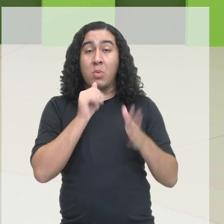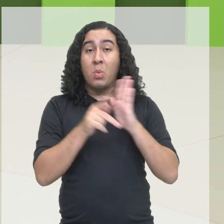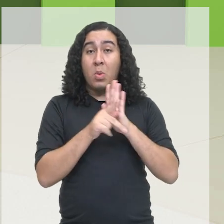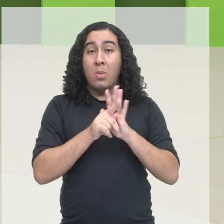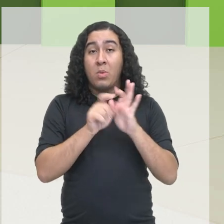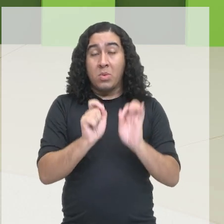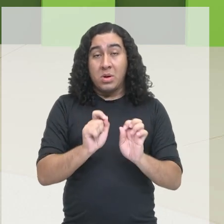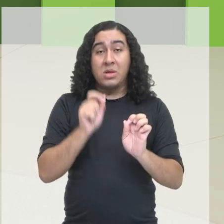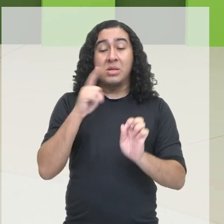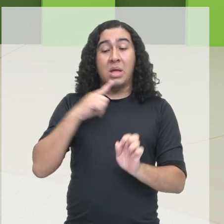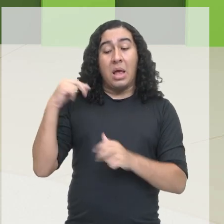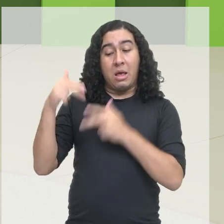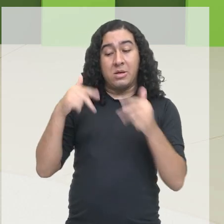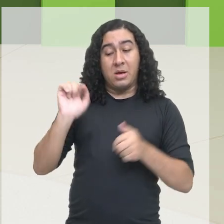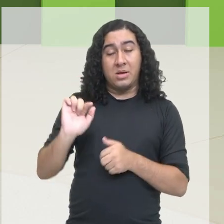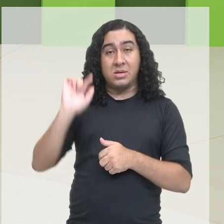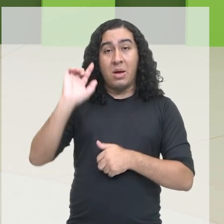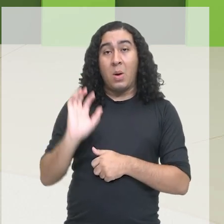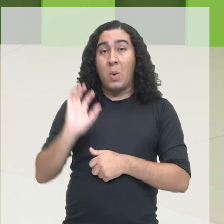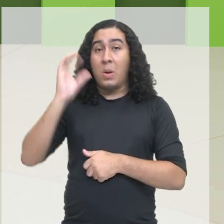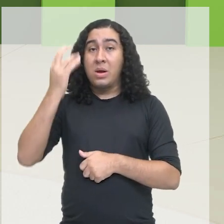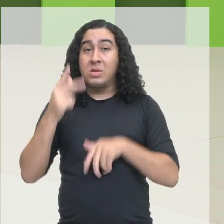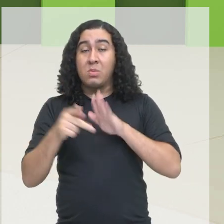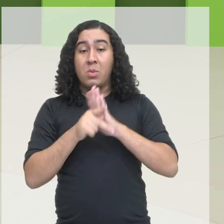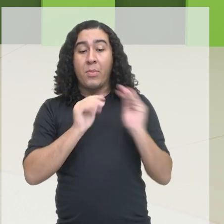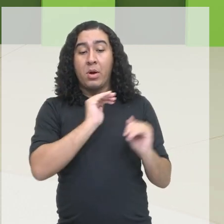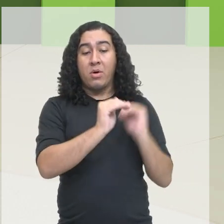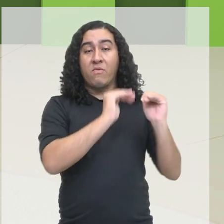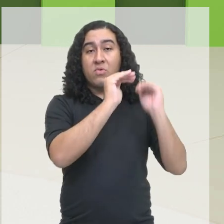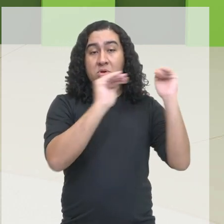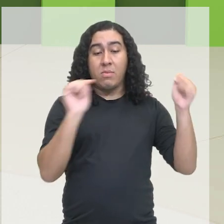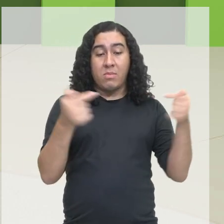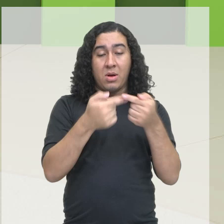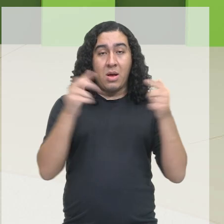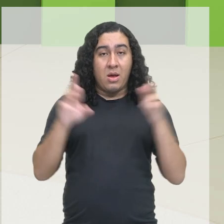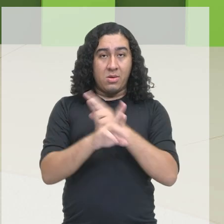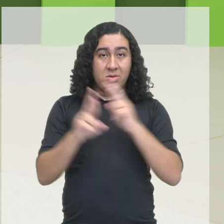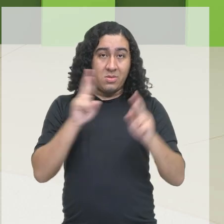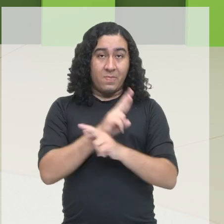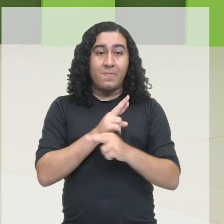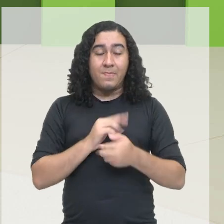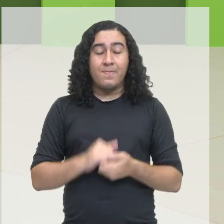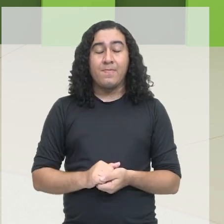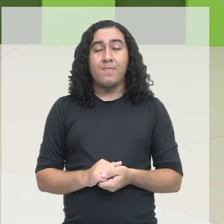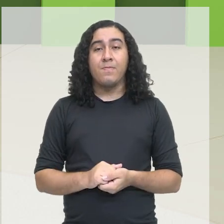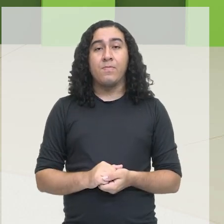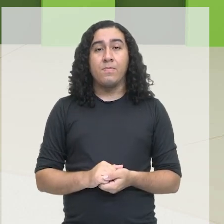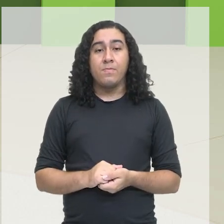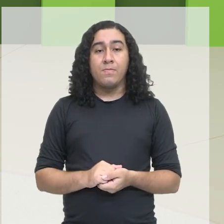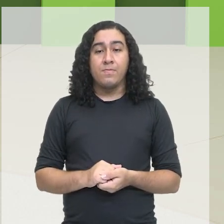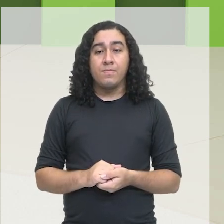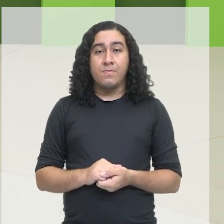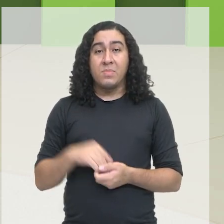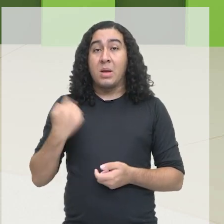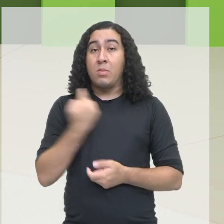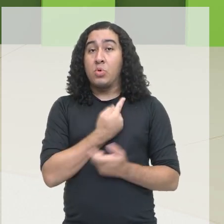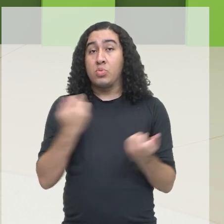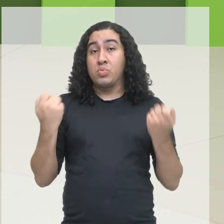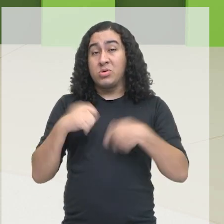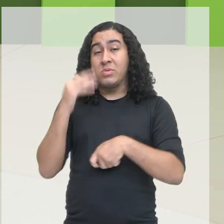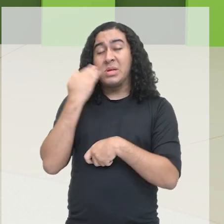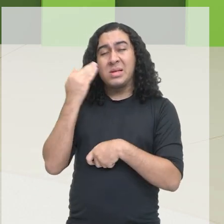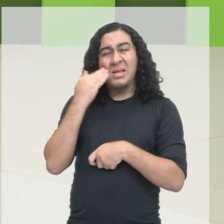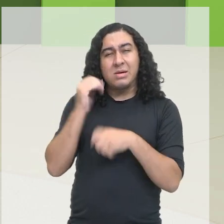de seleção natural que está relacionado com a evolução das espécies. Para que a gente consiga